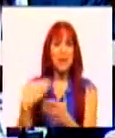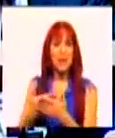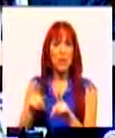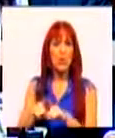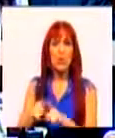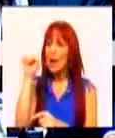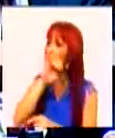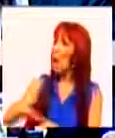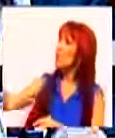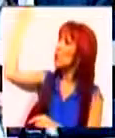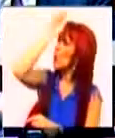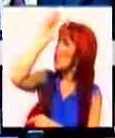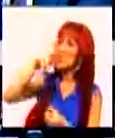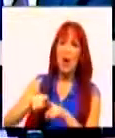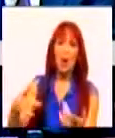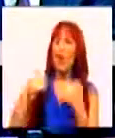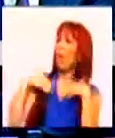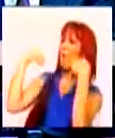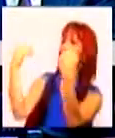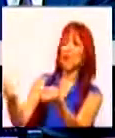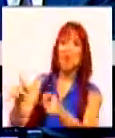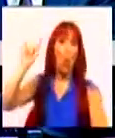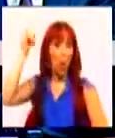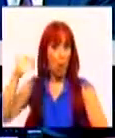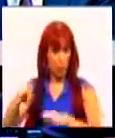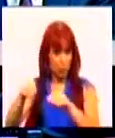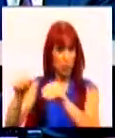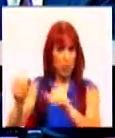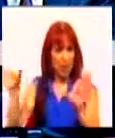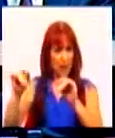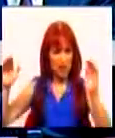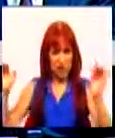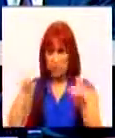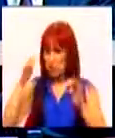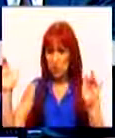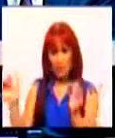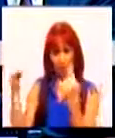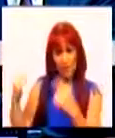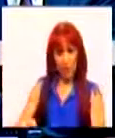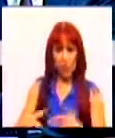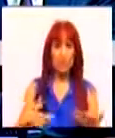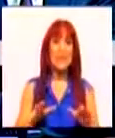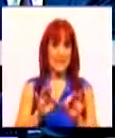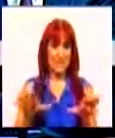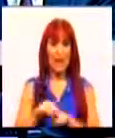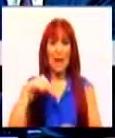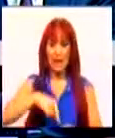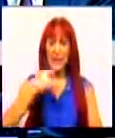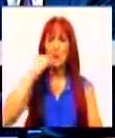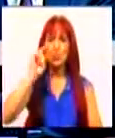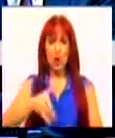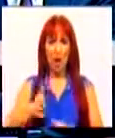que a paisagem rural não fica ao abandono, apesar dos territórios terem mais baixa densidade. E como também já foi aqui